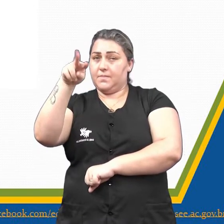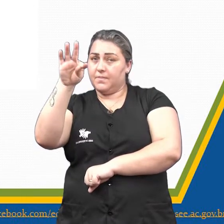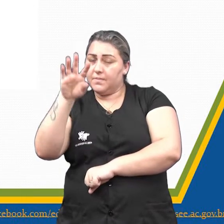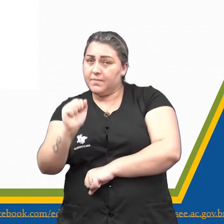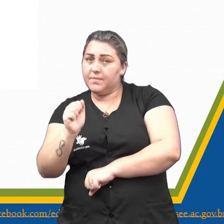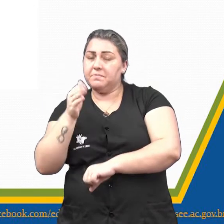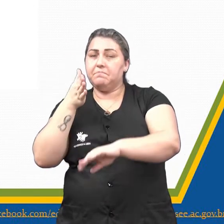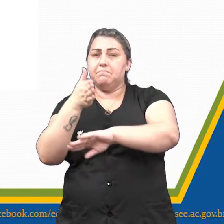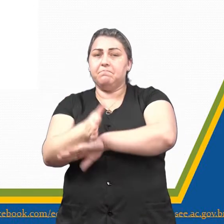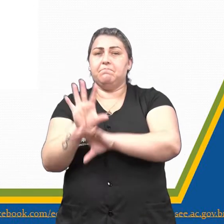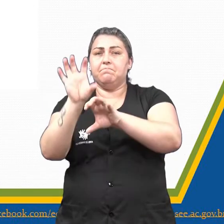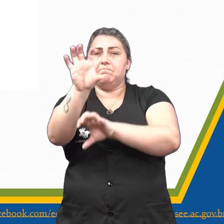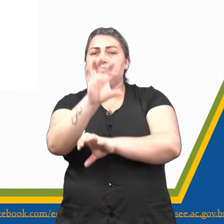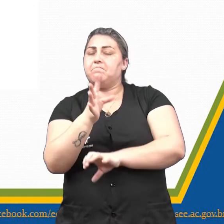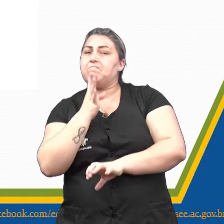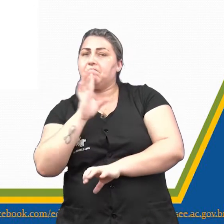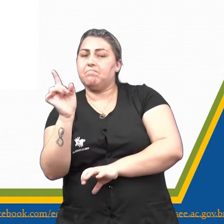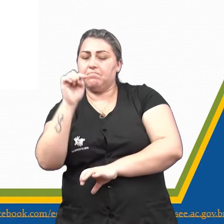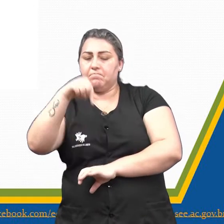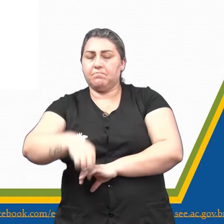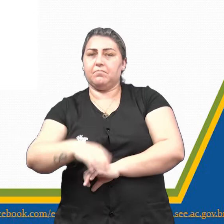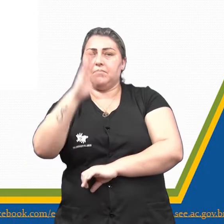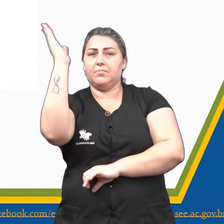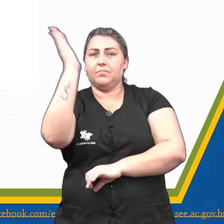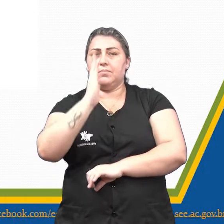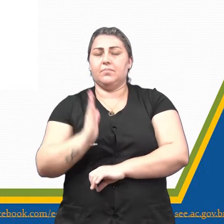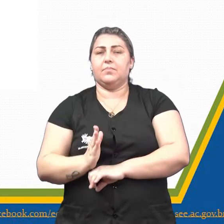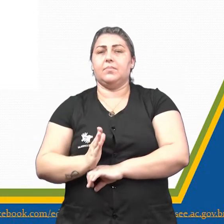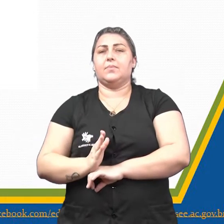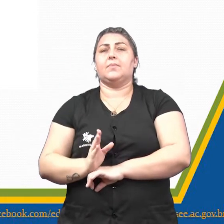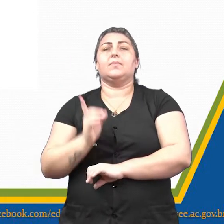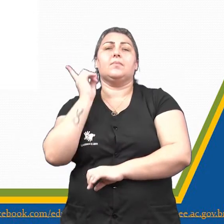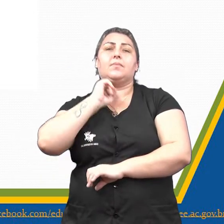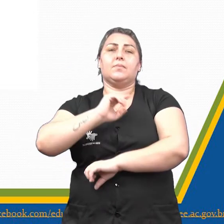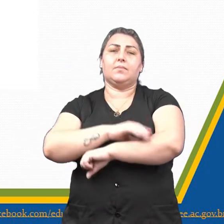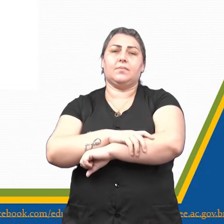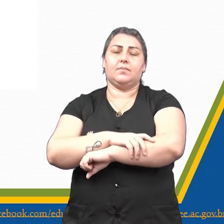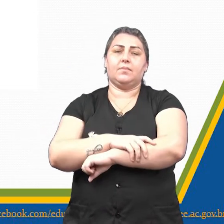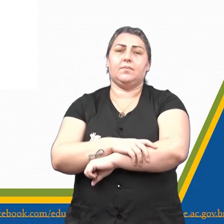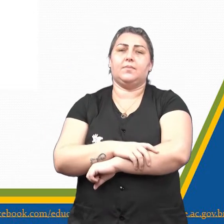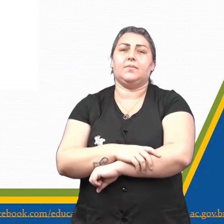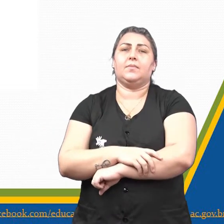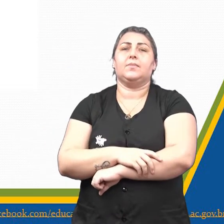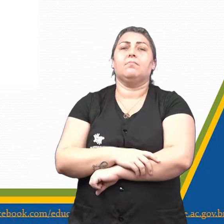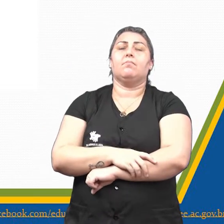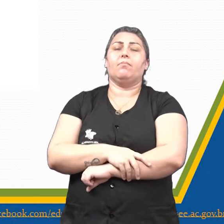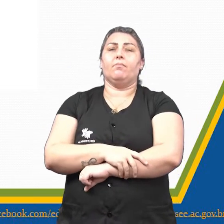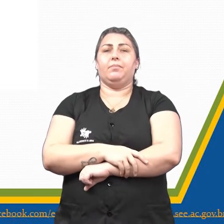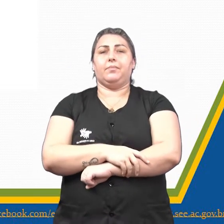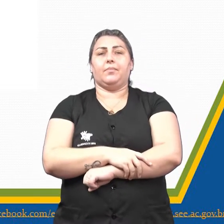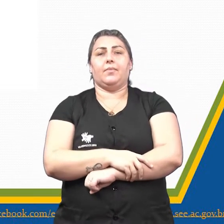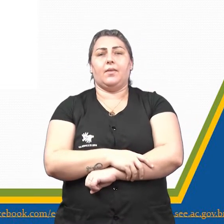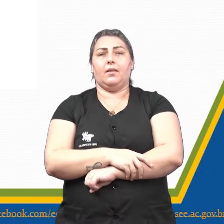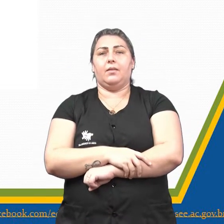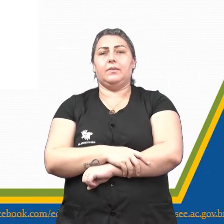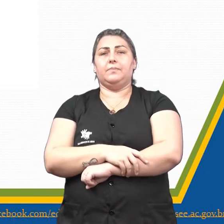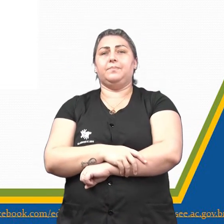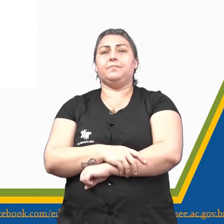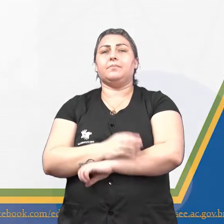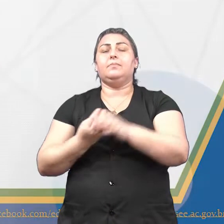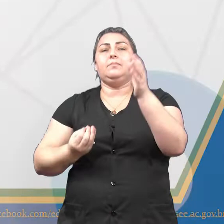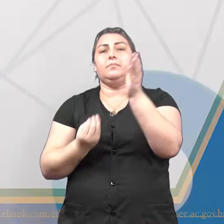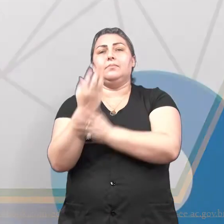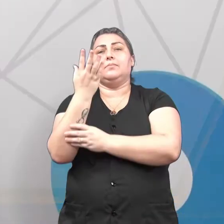áreas desconhecidas do Brasil, e descobrem na região de Minas Gerais, né, o atual estado de Minas Gerais, e eles